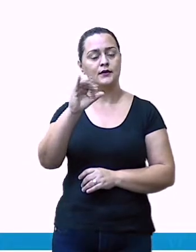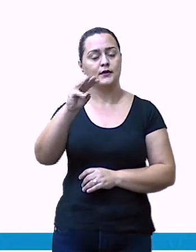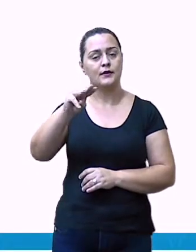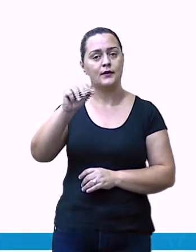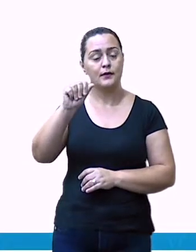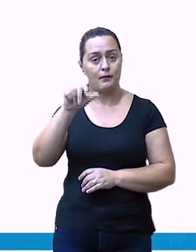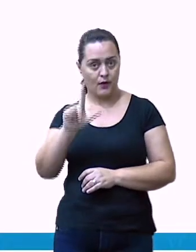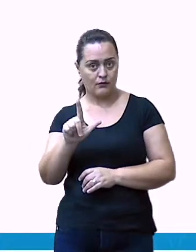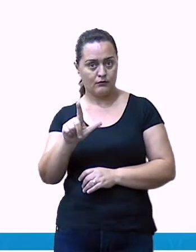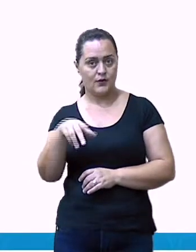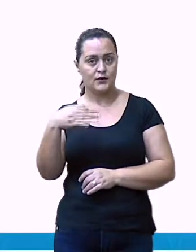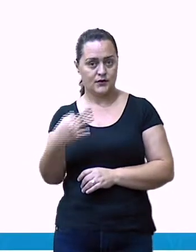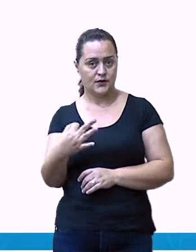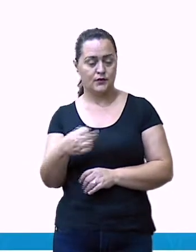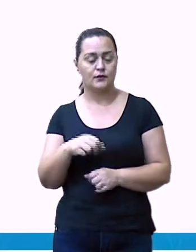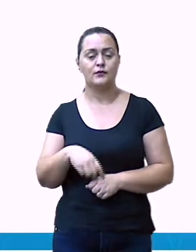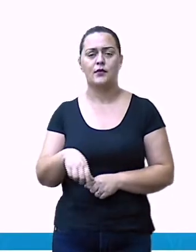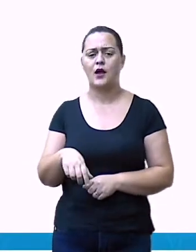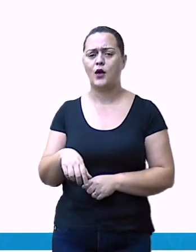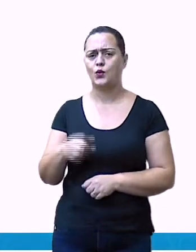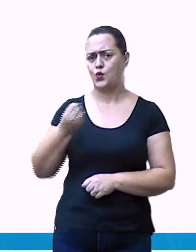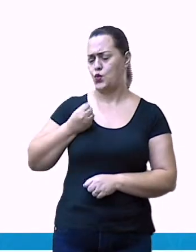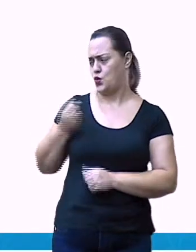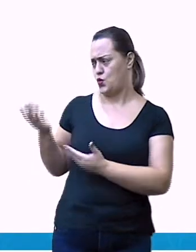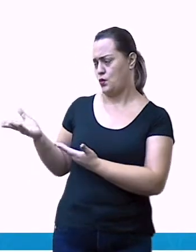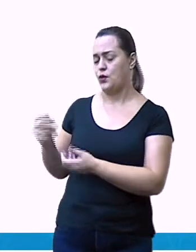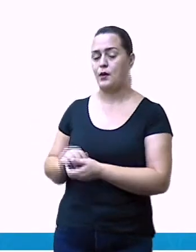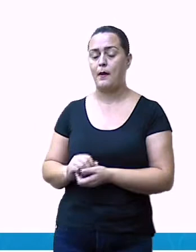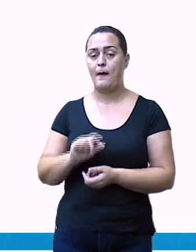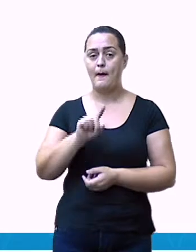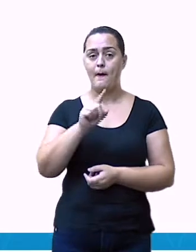1.234, aí vem a vírgula dos decimais,